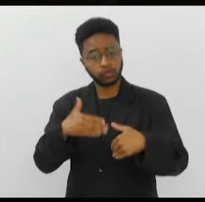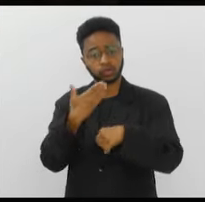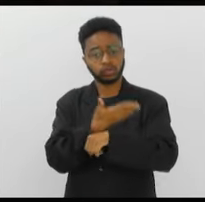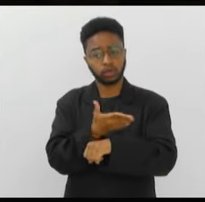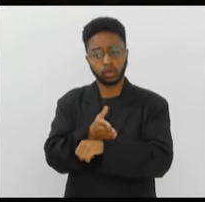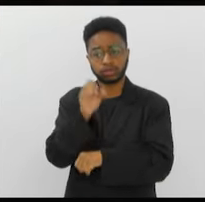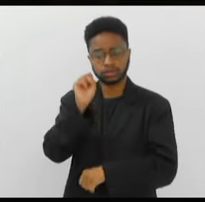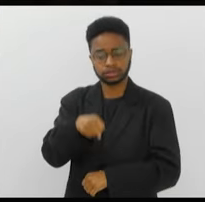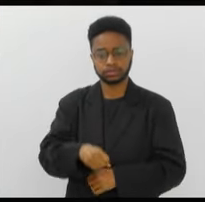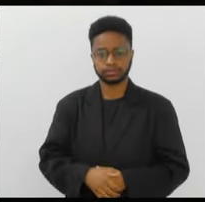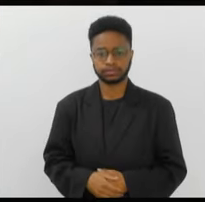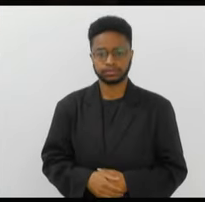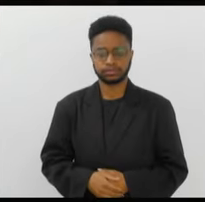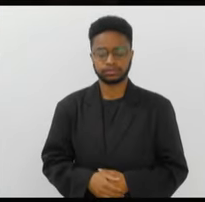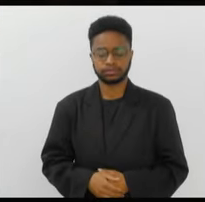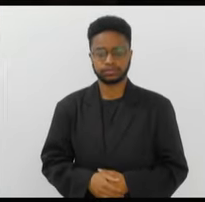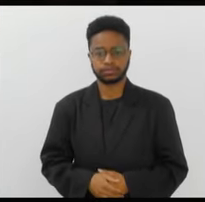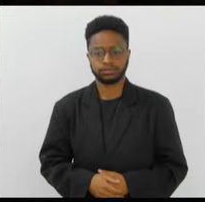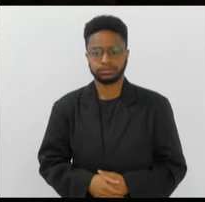inteiro, deputado Felipe Pobel.